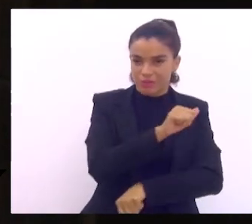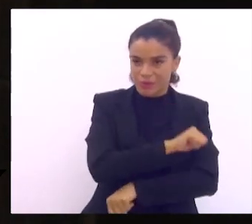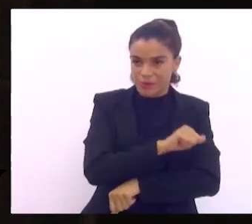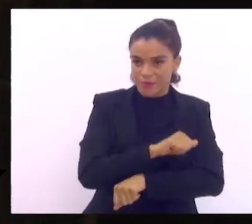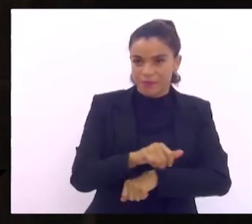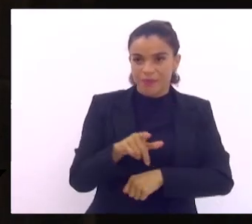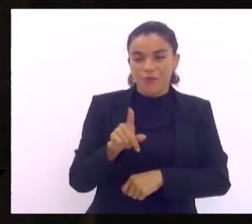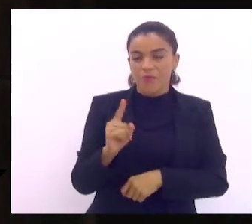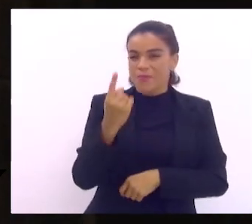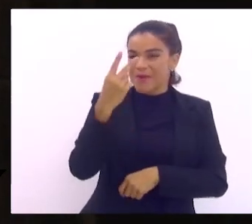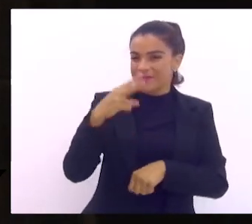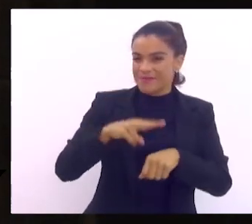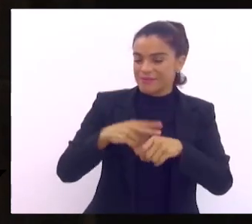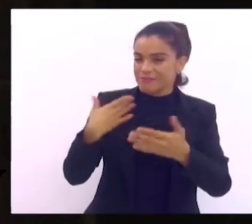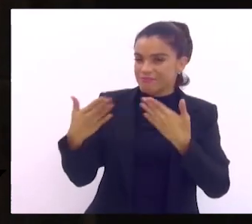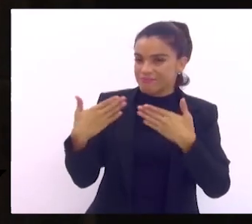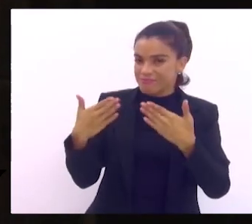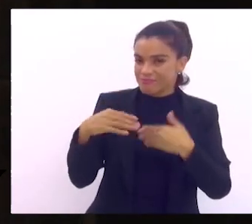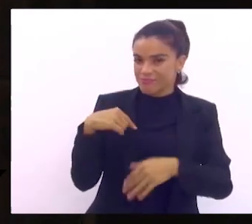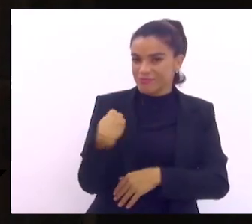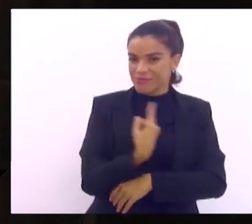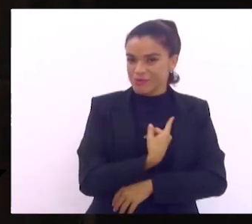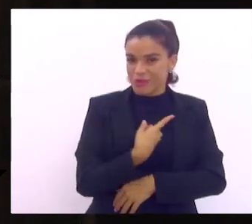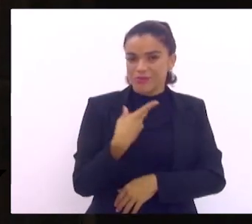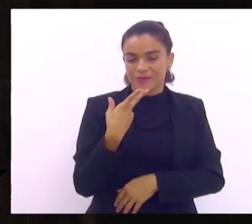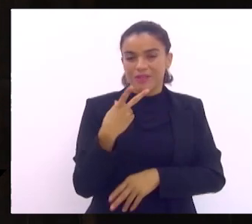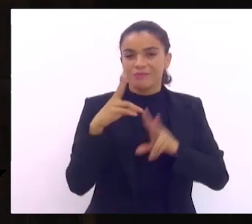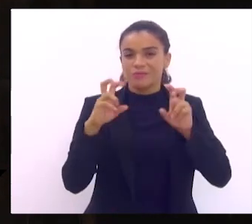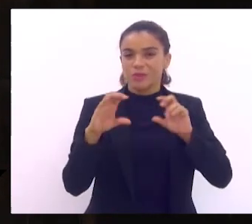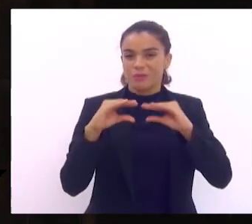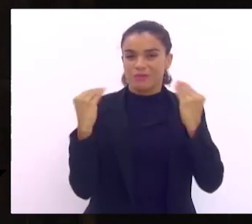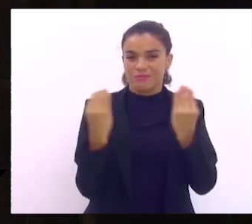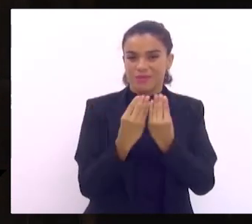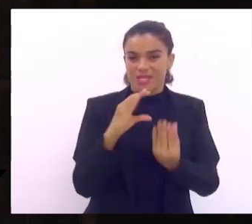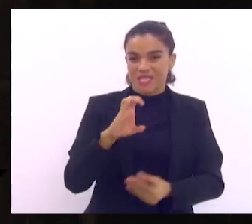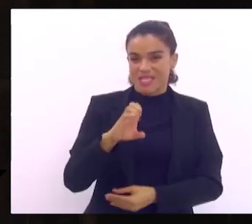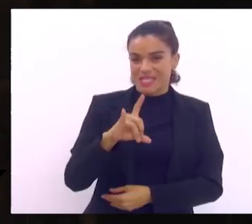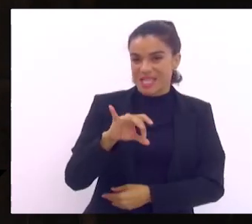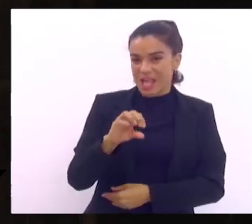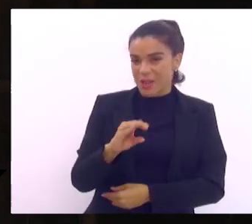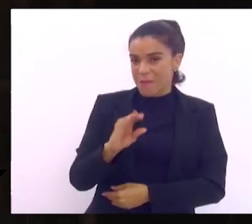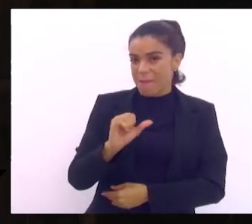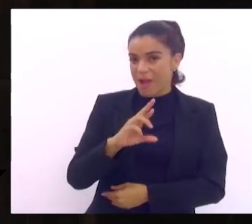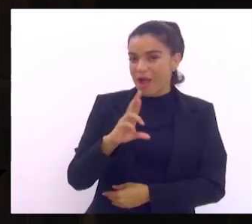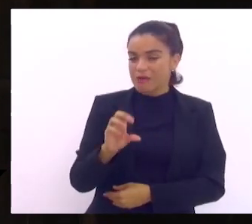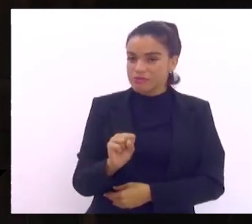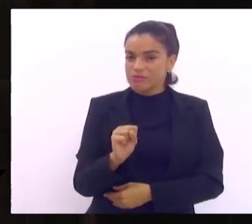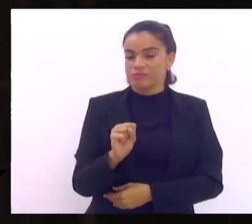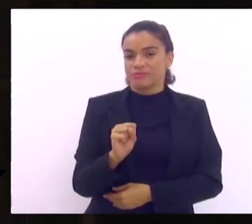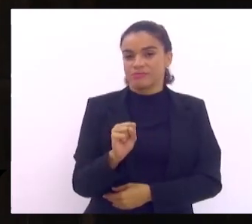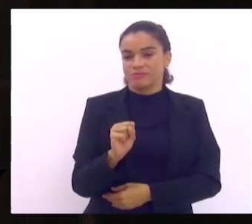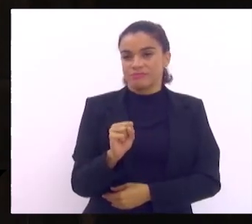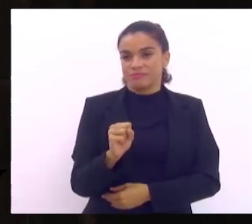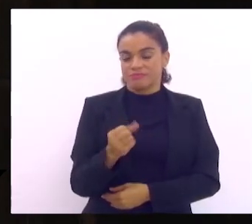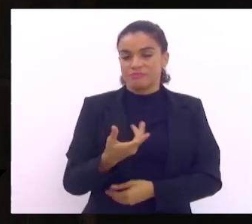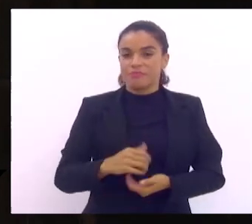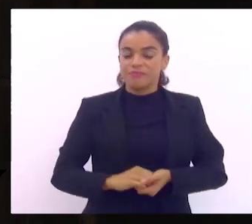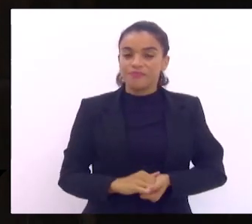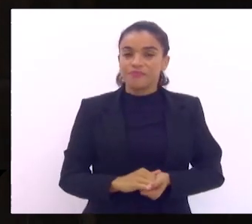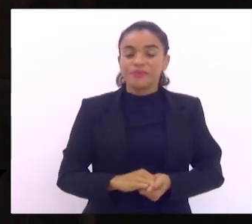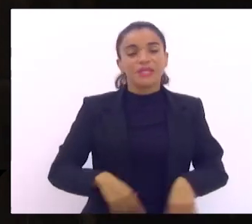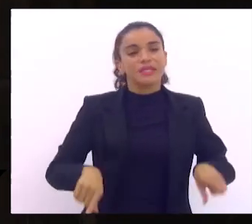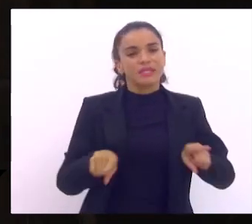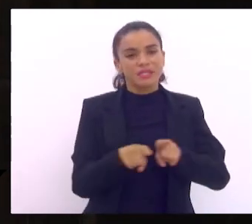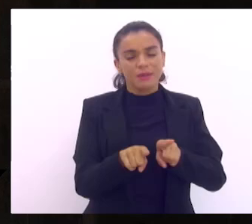vez na reunião conosco, que nós falamos muito do Célio de Barro, mas temos que falar também do atletismo no estado do Rio de Janeiro. E